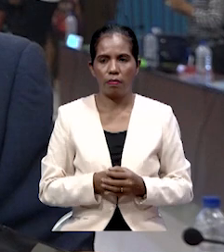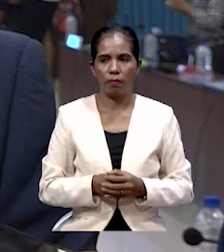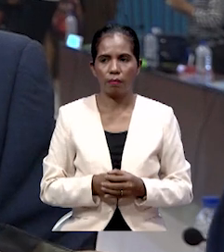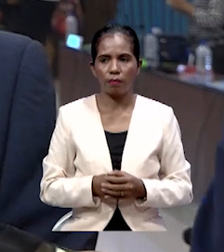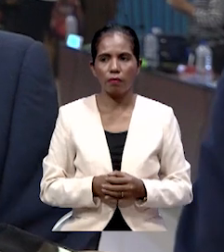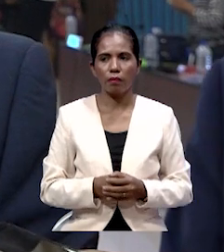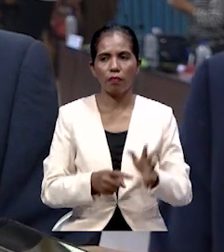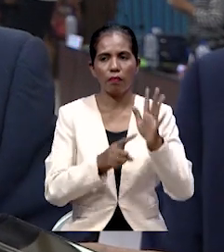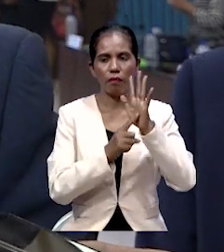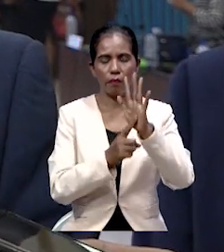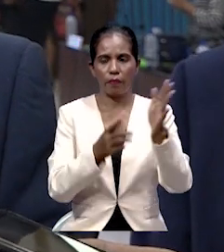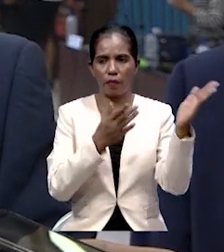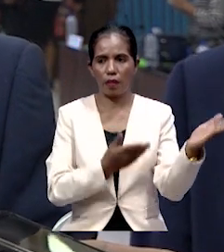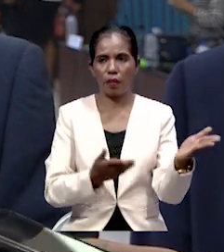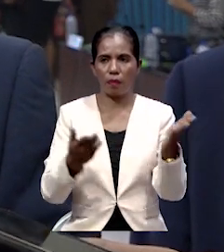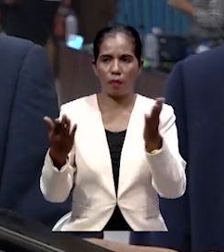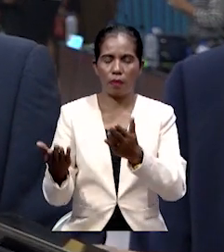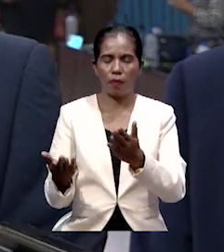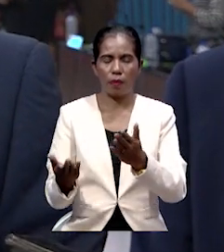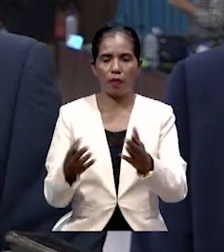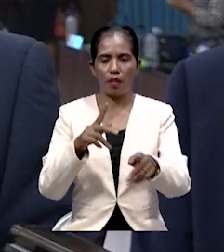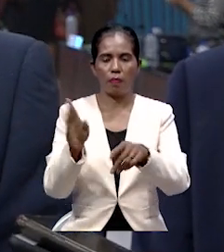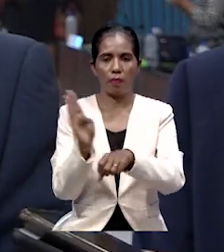halo promoção, lori atu buka investor mai tenerai,